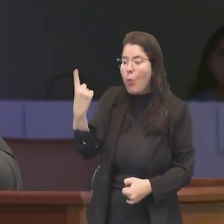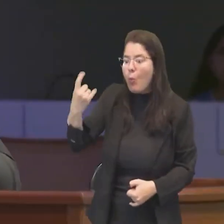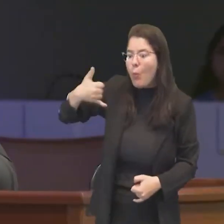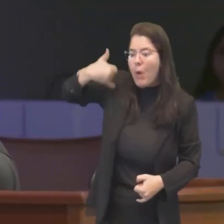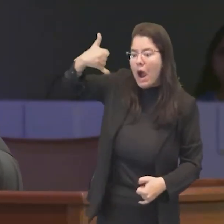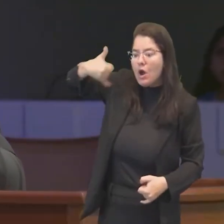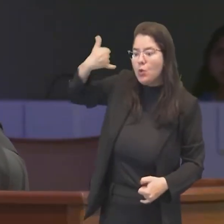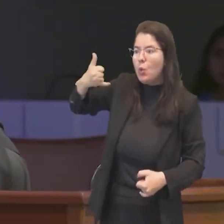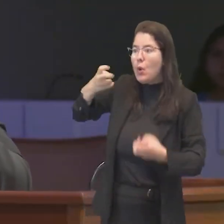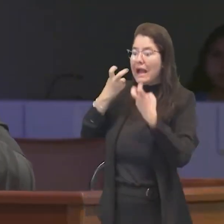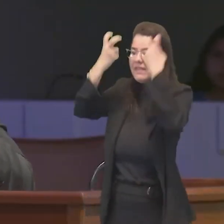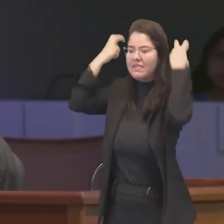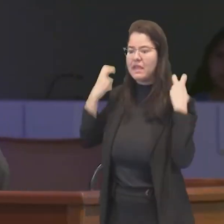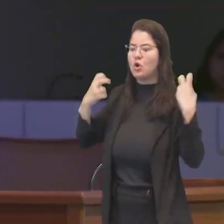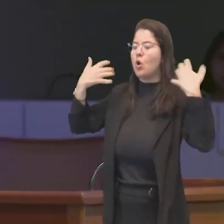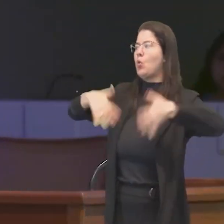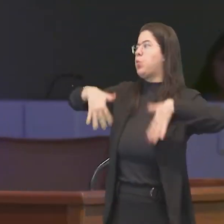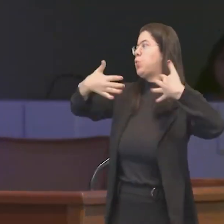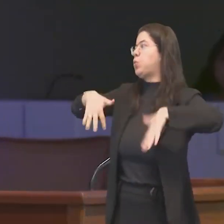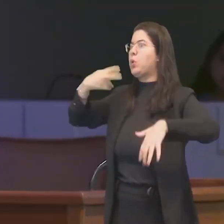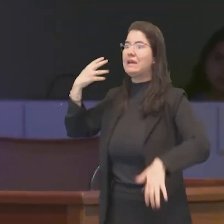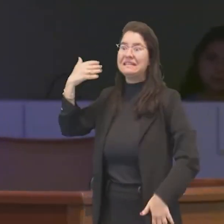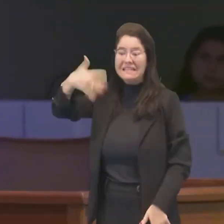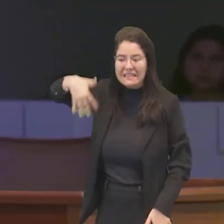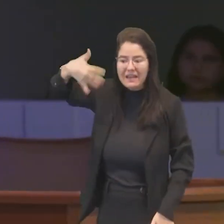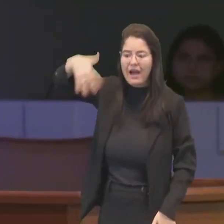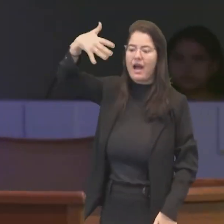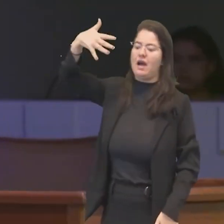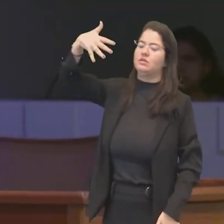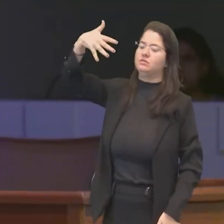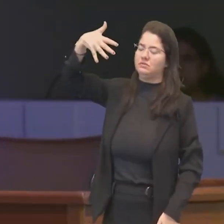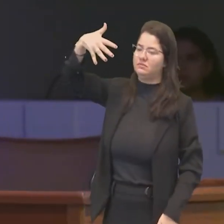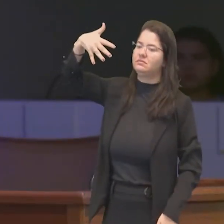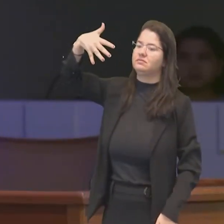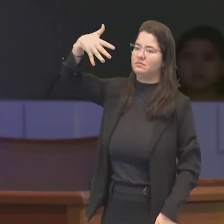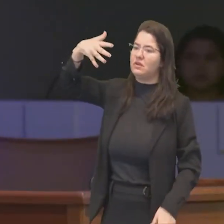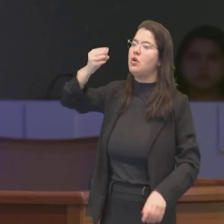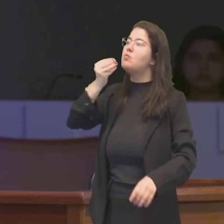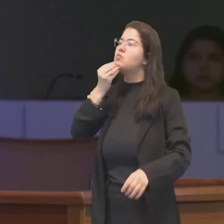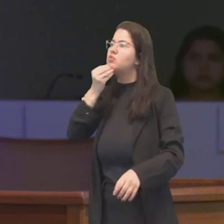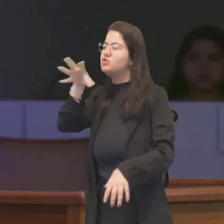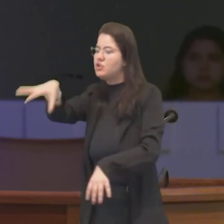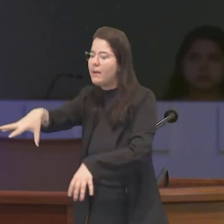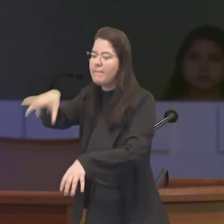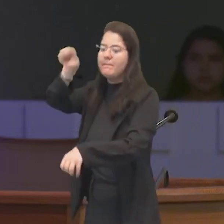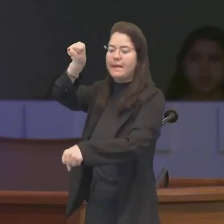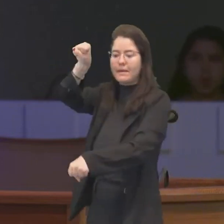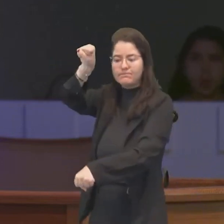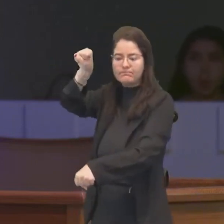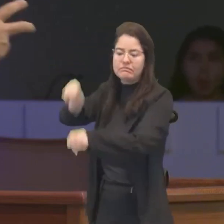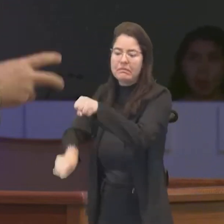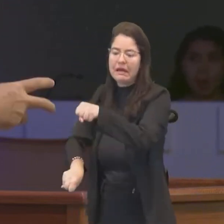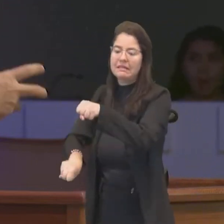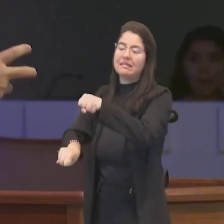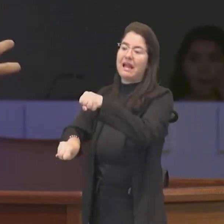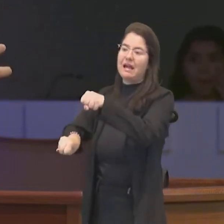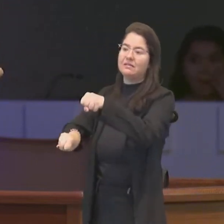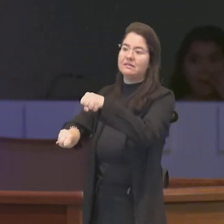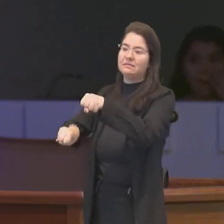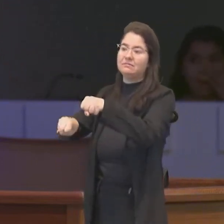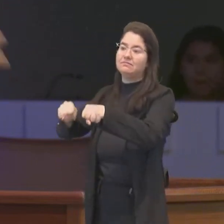muito valor, era algo que era o animal que ele poderia sacrificar, tendo como base o